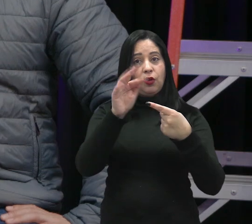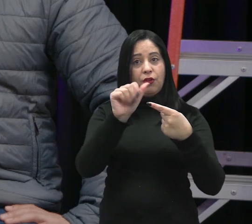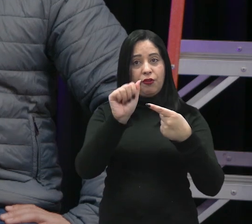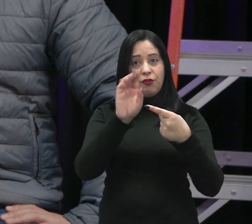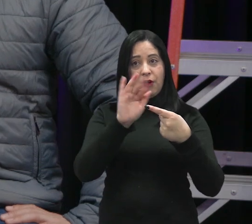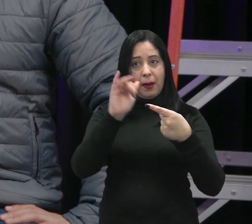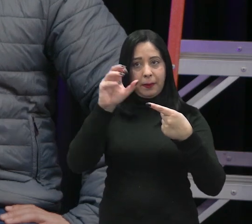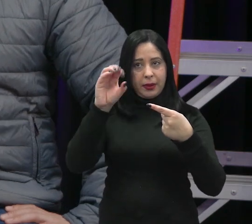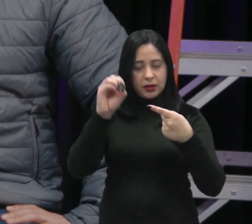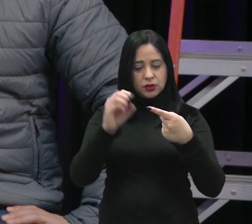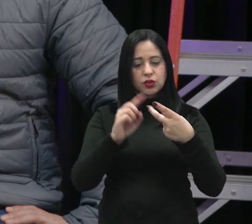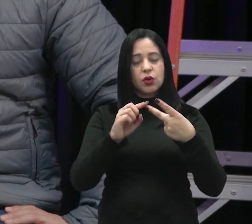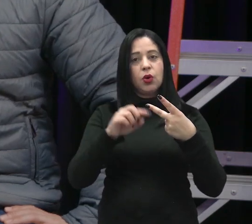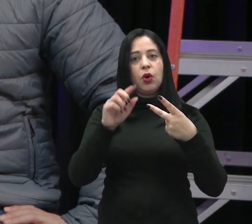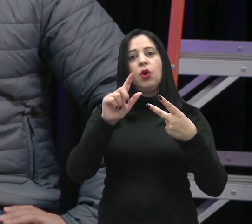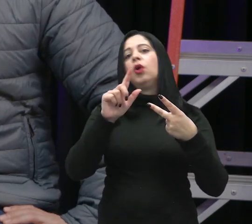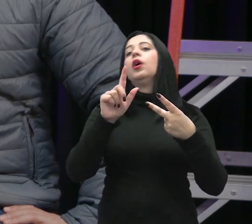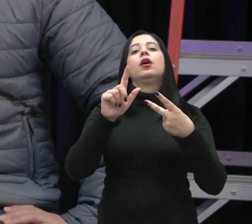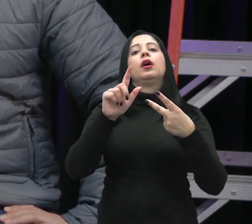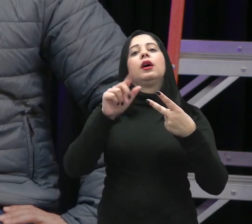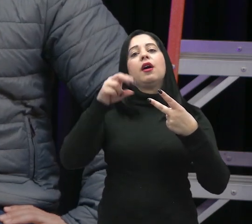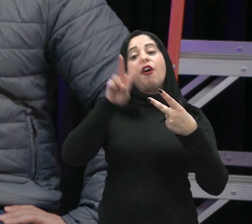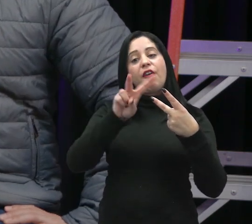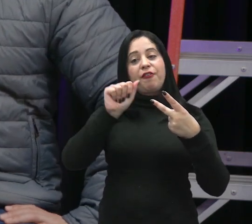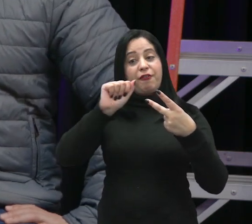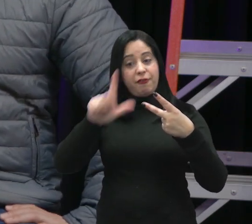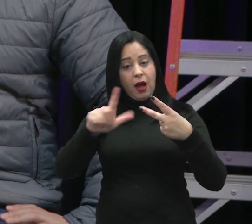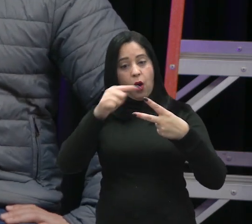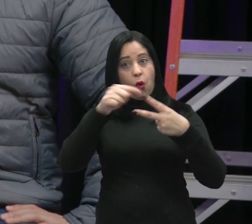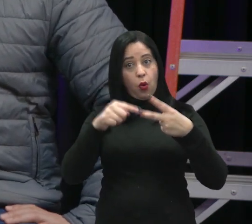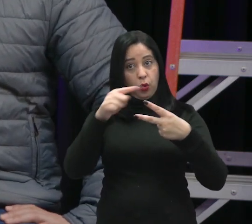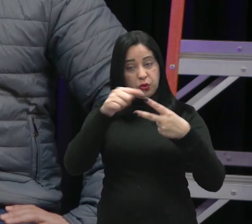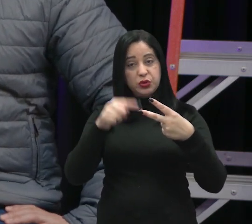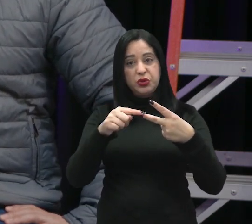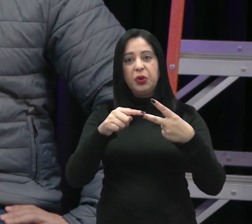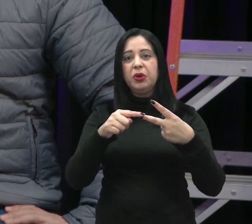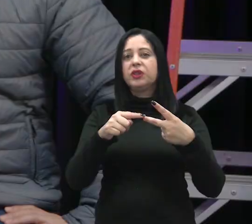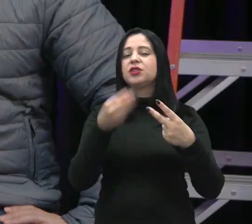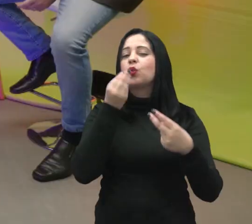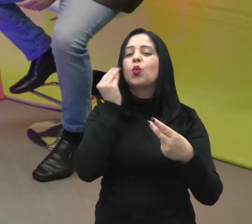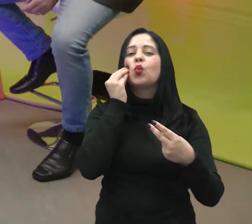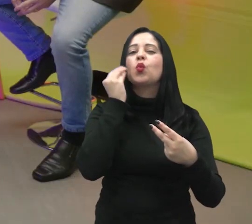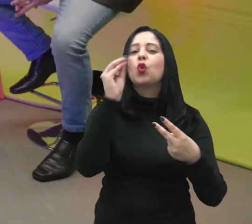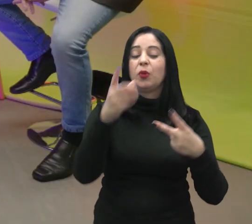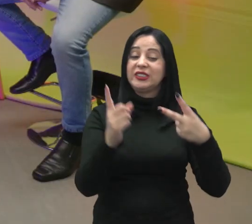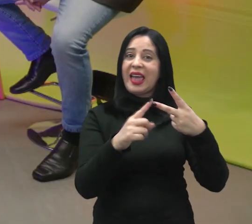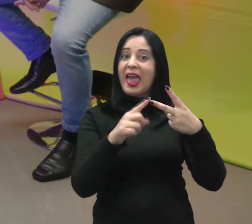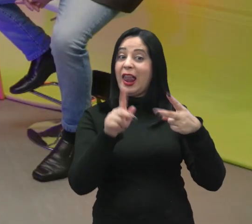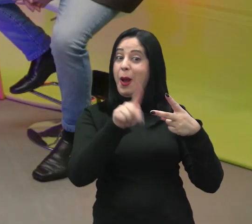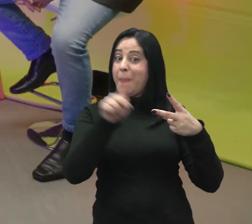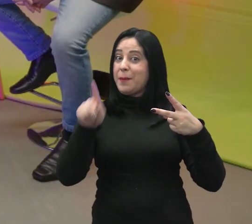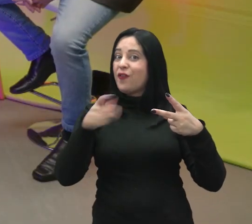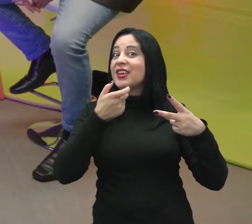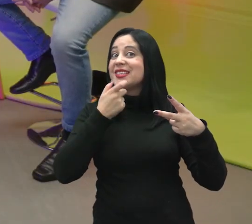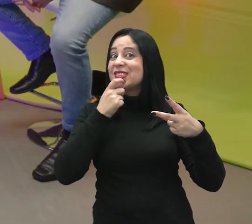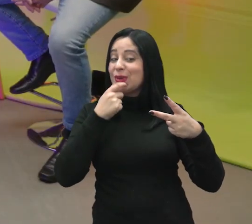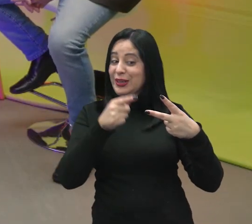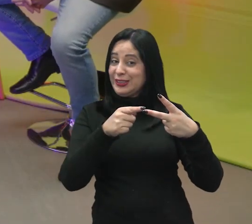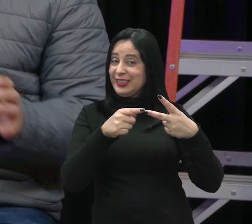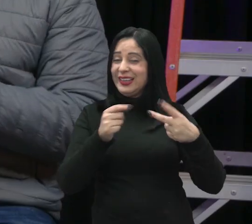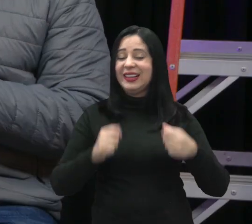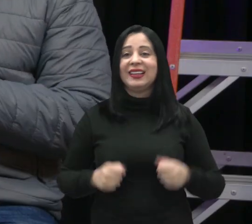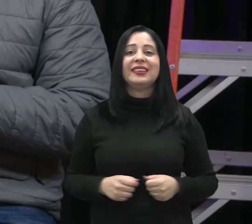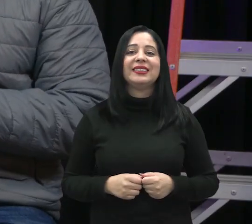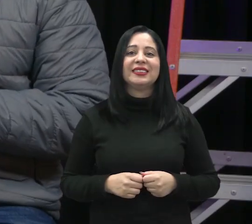a Val. Um beijo para cada um de vocês dois. São incríveis. A Val que é teacher. Nossa teacher de inglês aqui em São José.